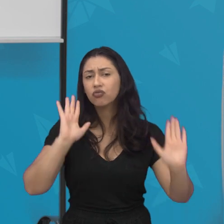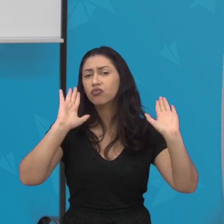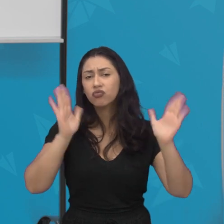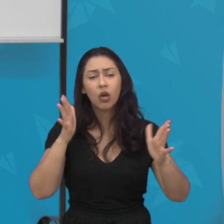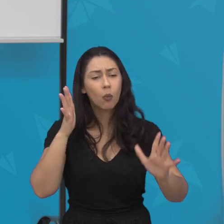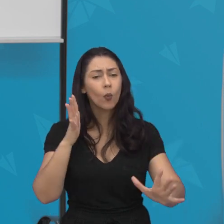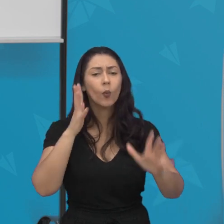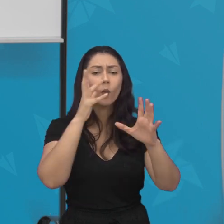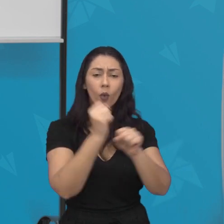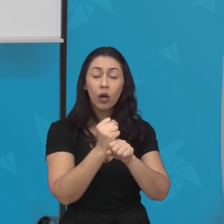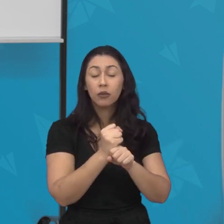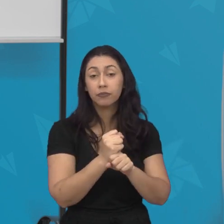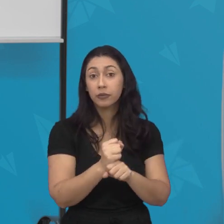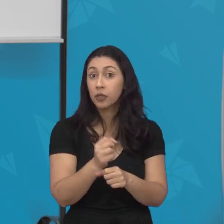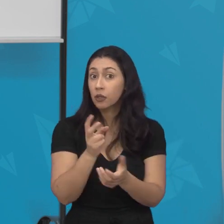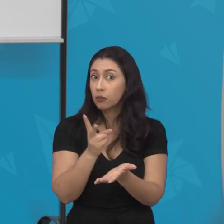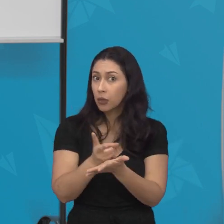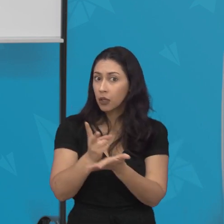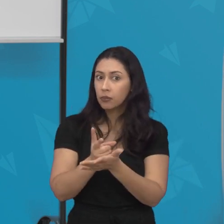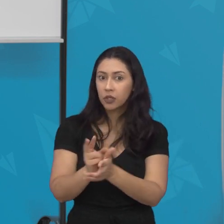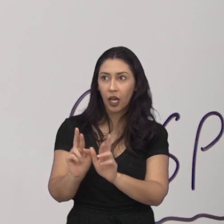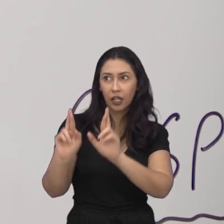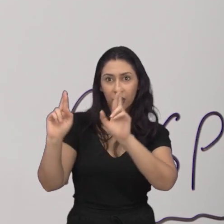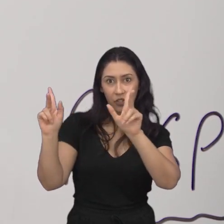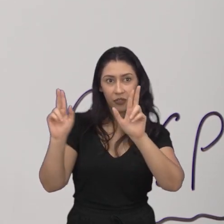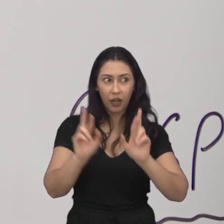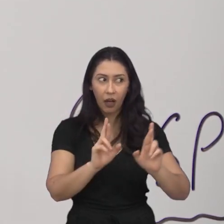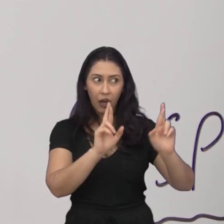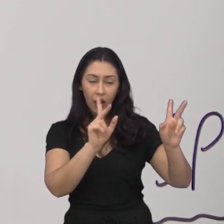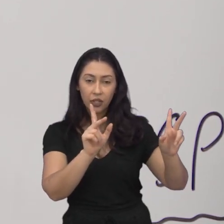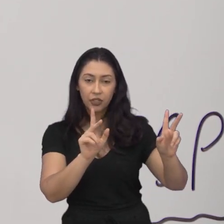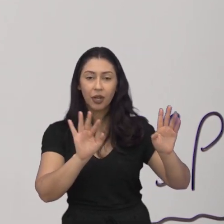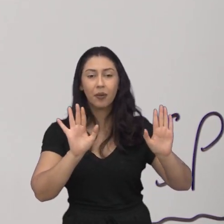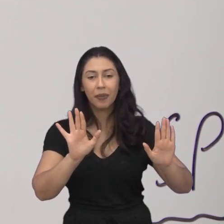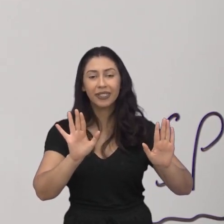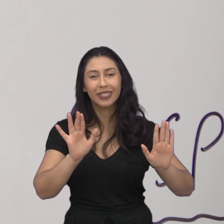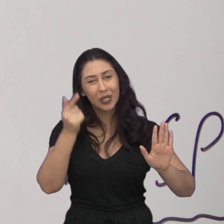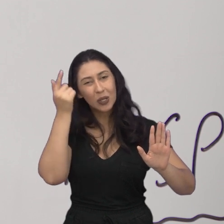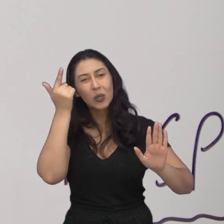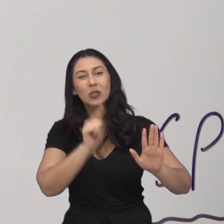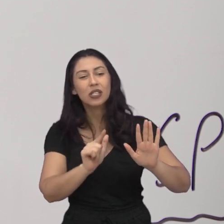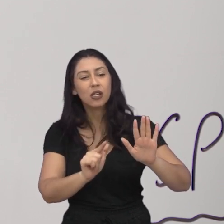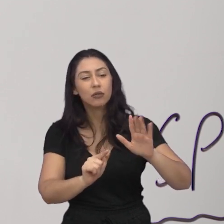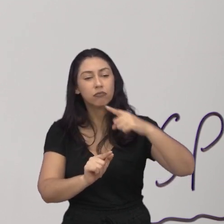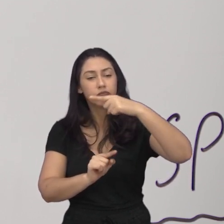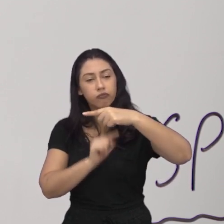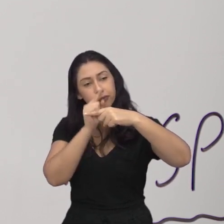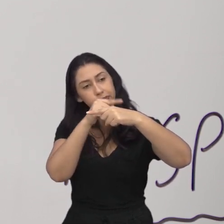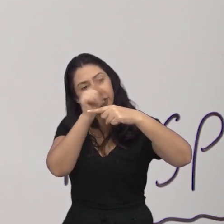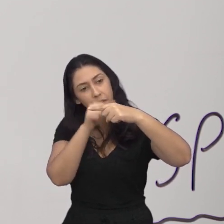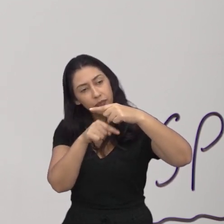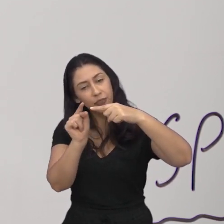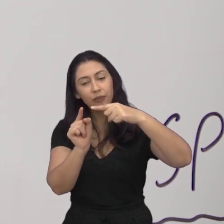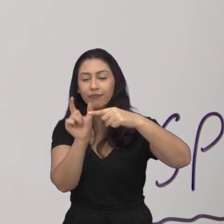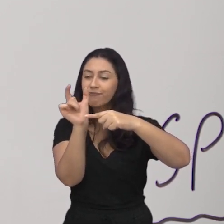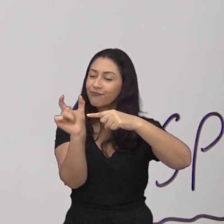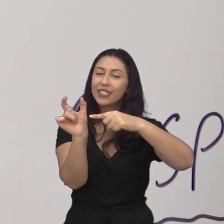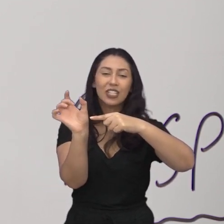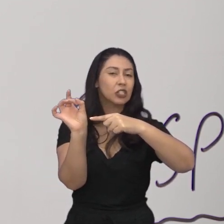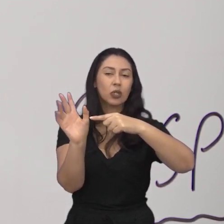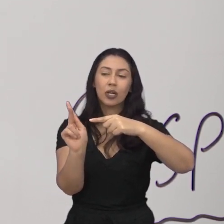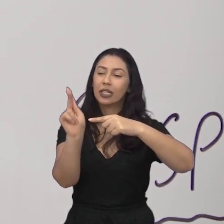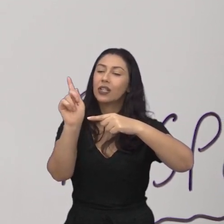precisou, apesar de estarem em notações diferentes, por exemplo, aqui estava quilograma, aqui grama, mas não ia interferir nesse